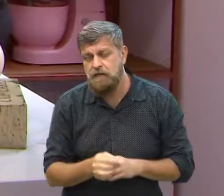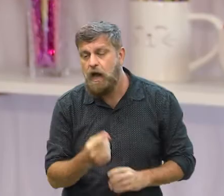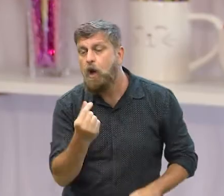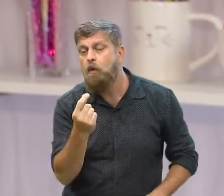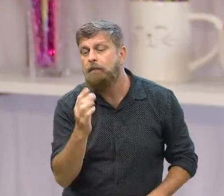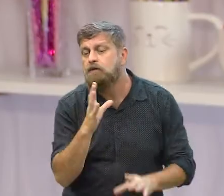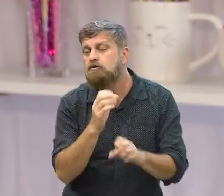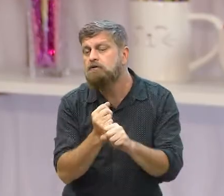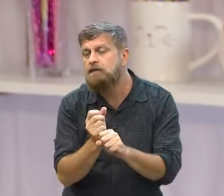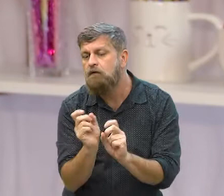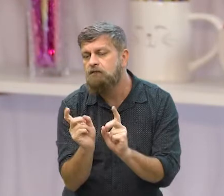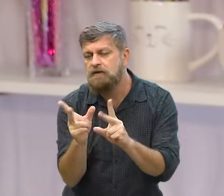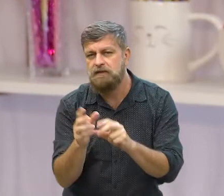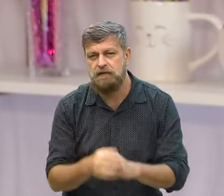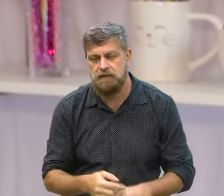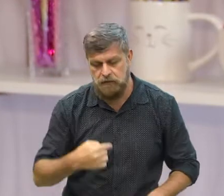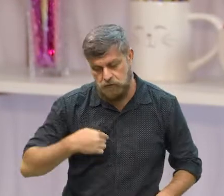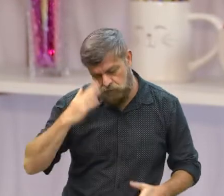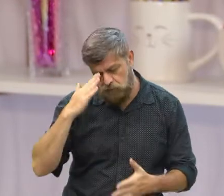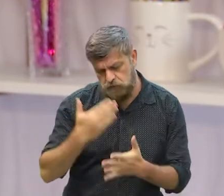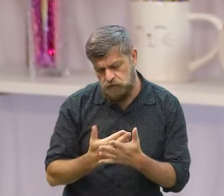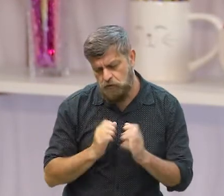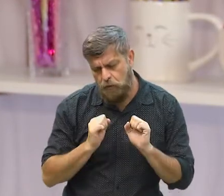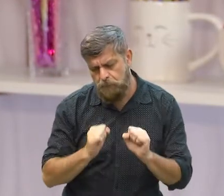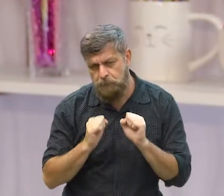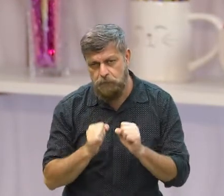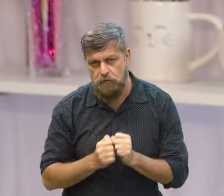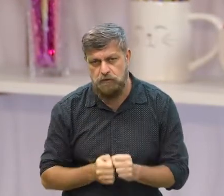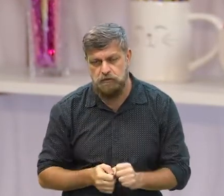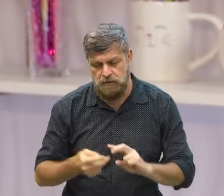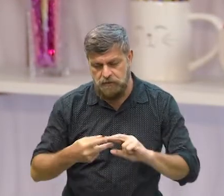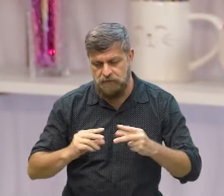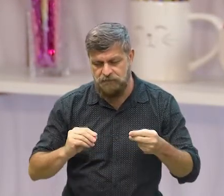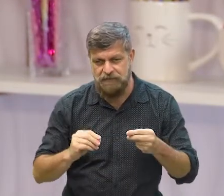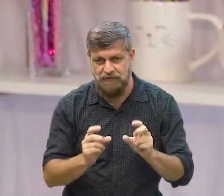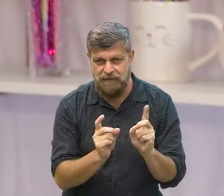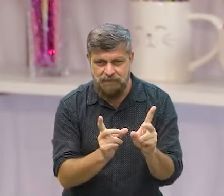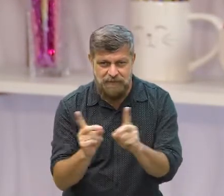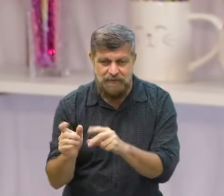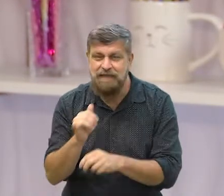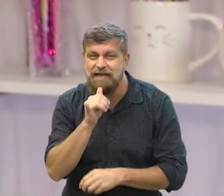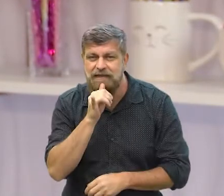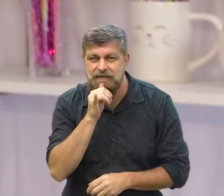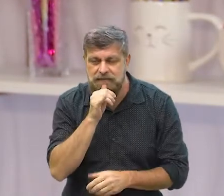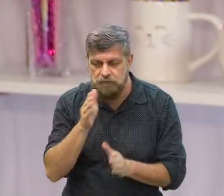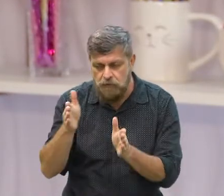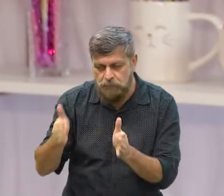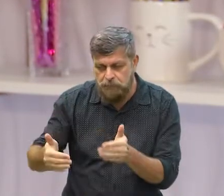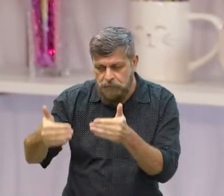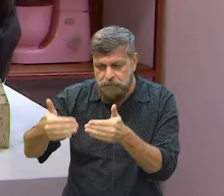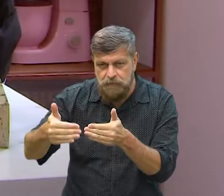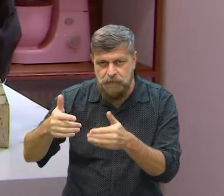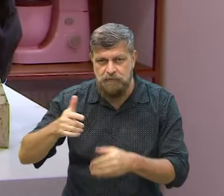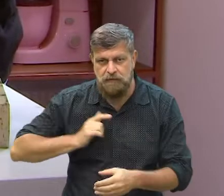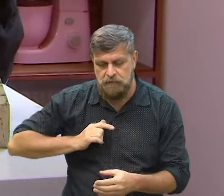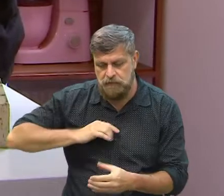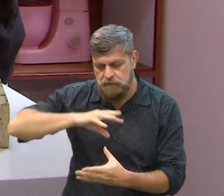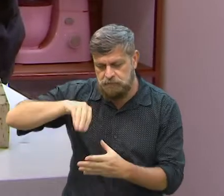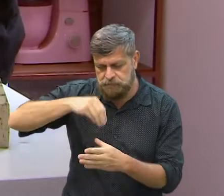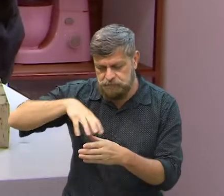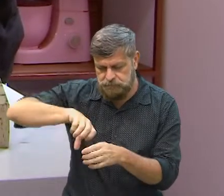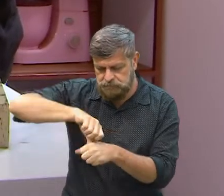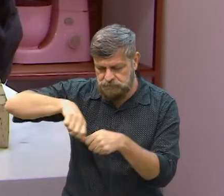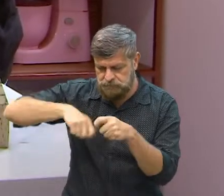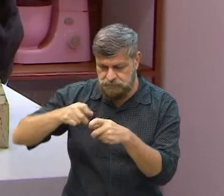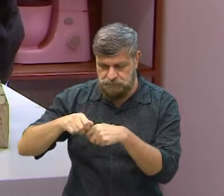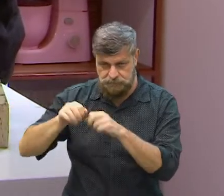receita? Pode vender ela em pequenas porções. Se a gente for colocar, por exemplo, numa embalagem, num saquinho de celofane, né,